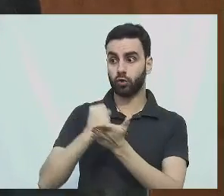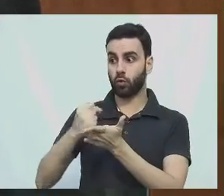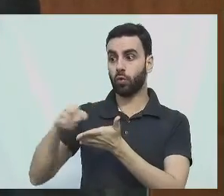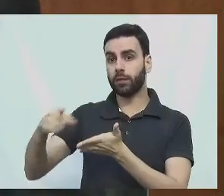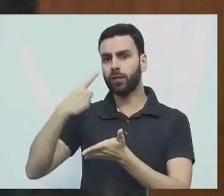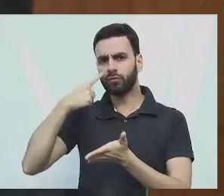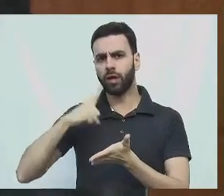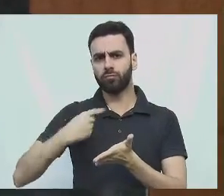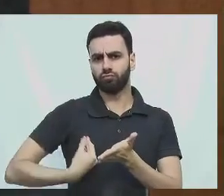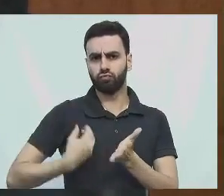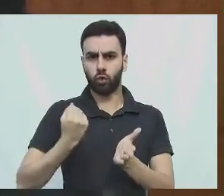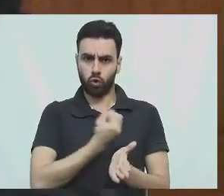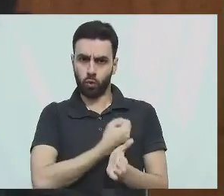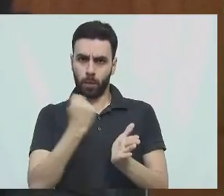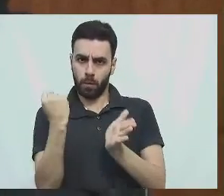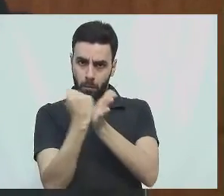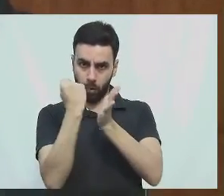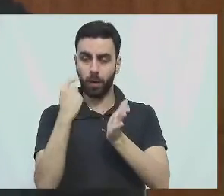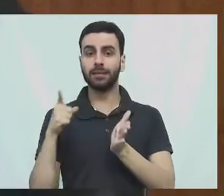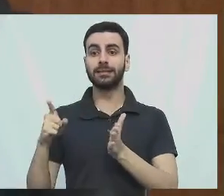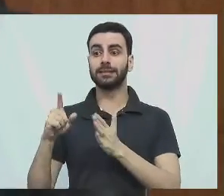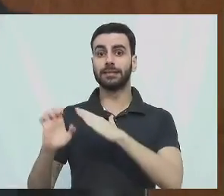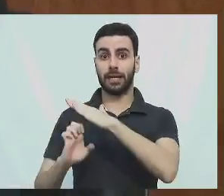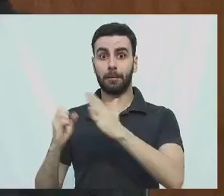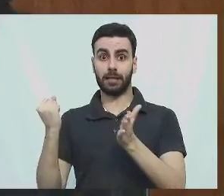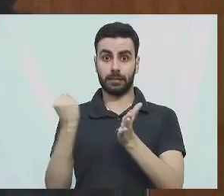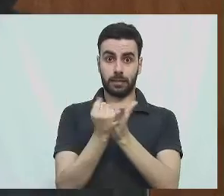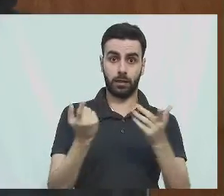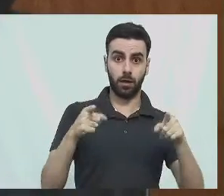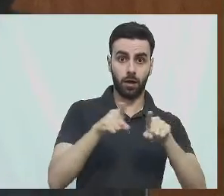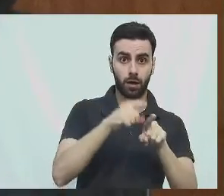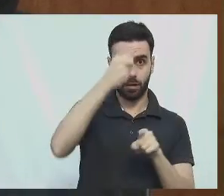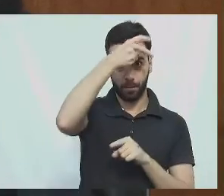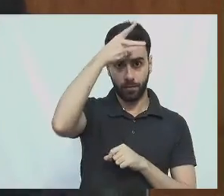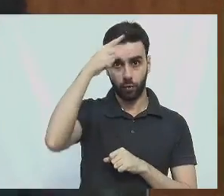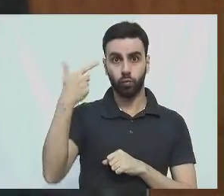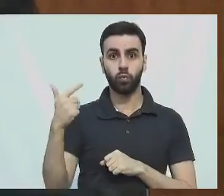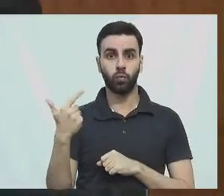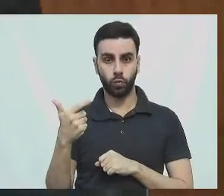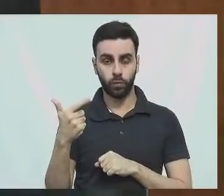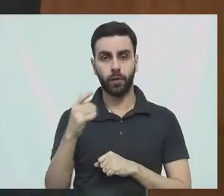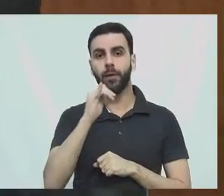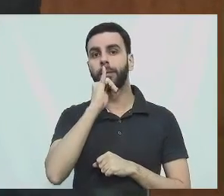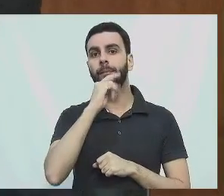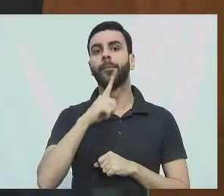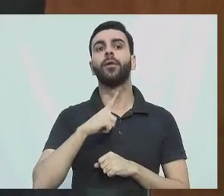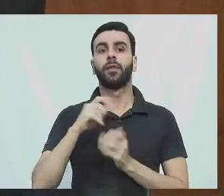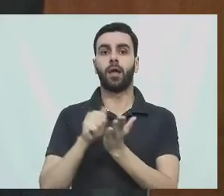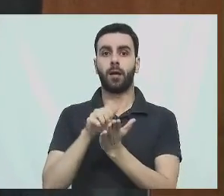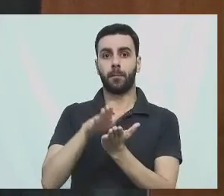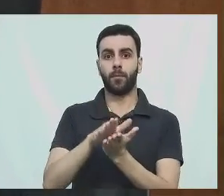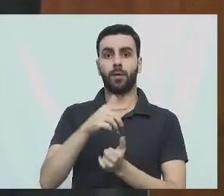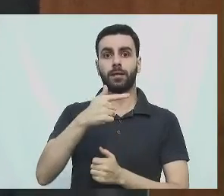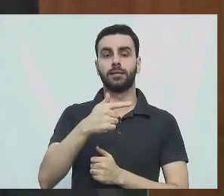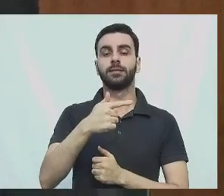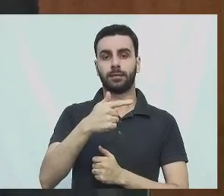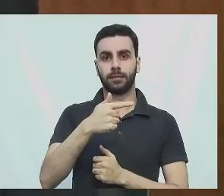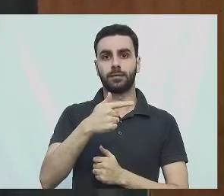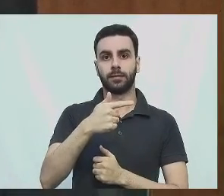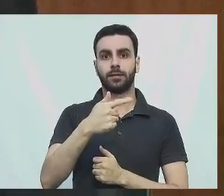isso. Porque se ele contratar a empresa sem a empresa estar registrada junto à prefeitura, então, por exemplo, nós temos uma multa de